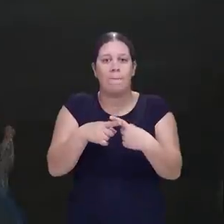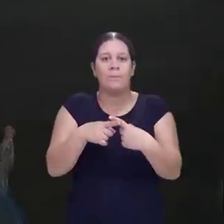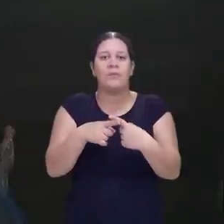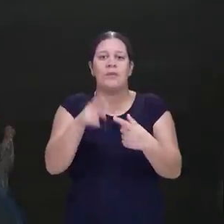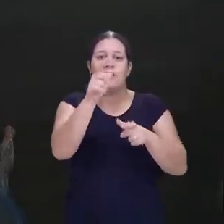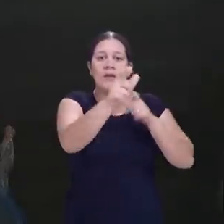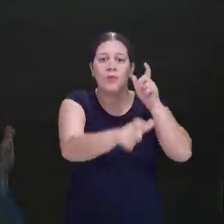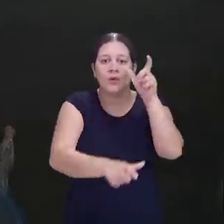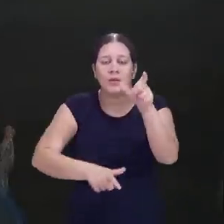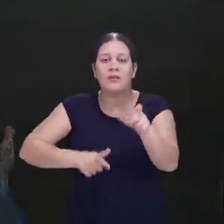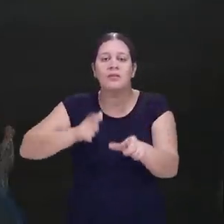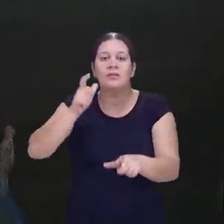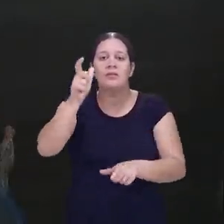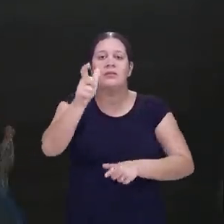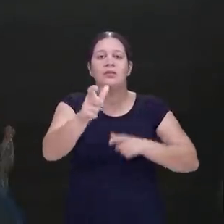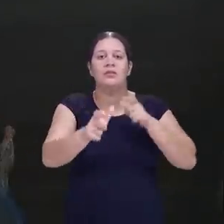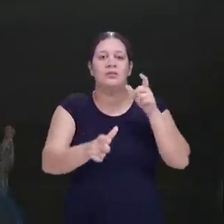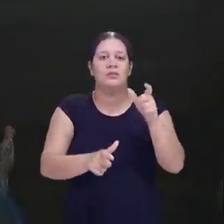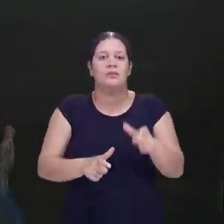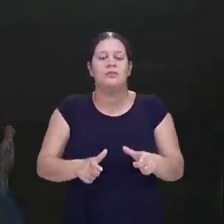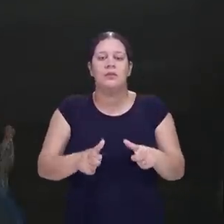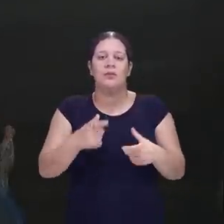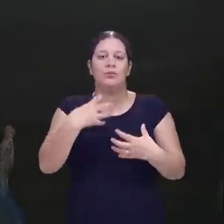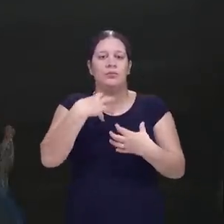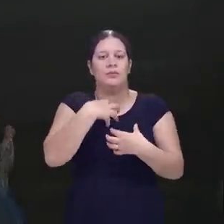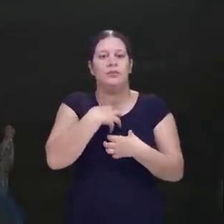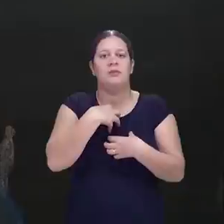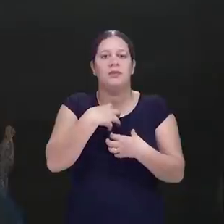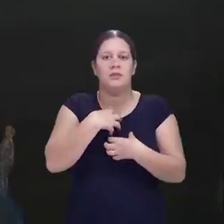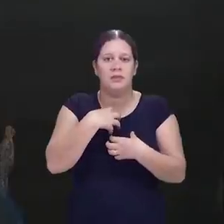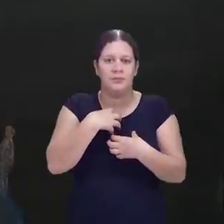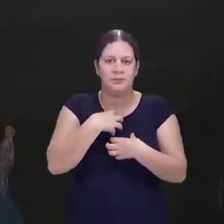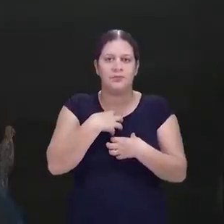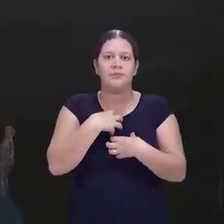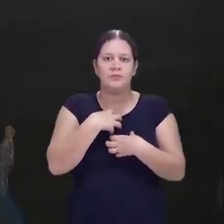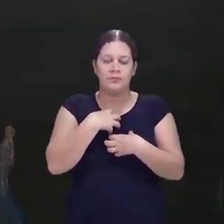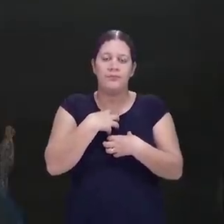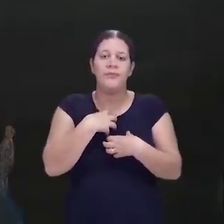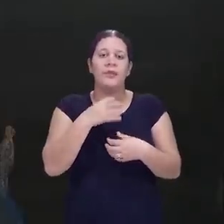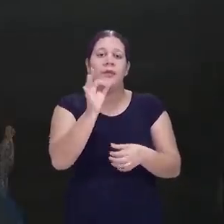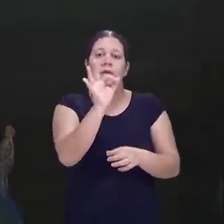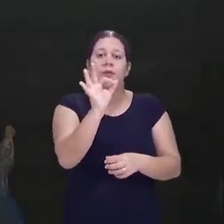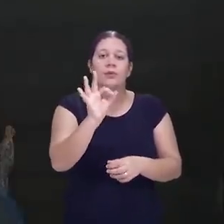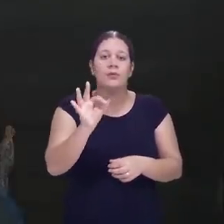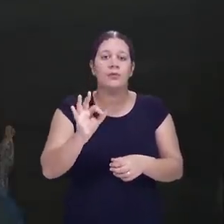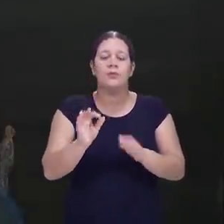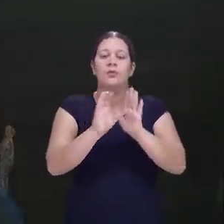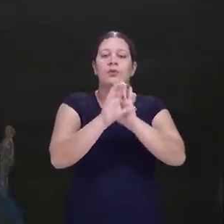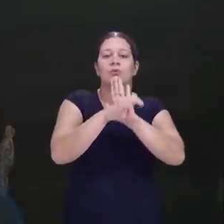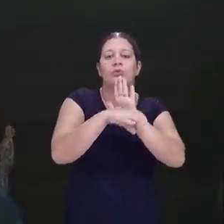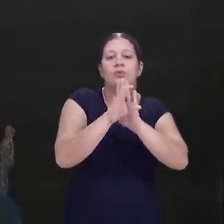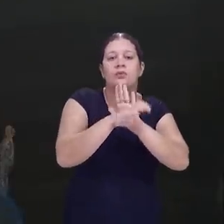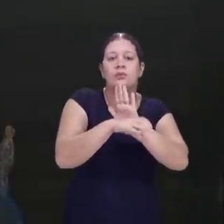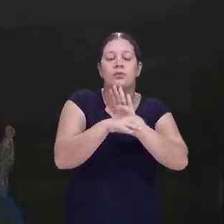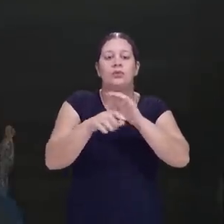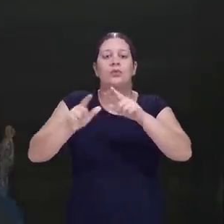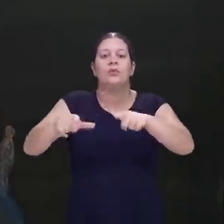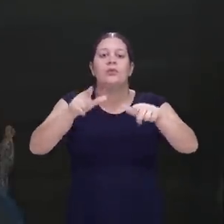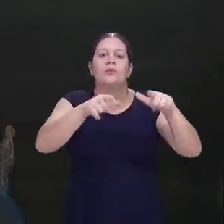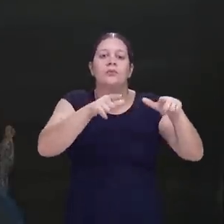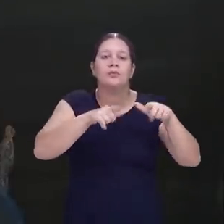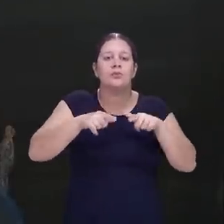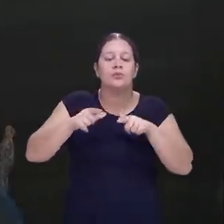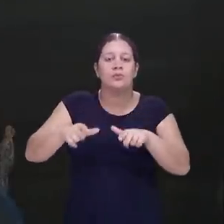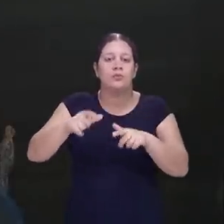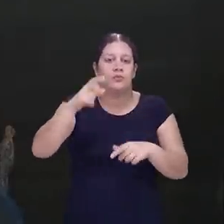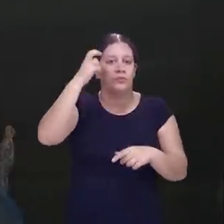árabe. É uma característica muito mais sentimental. Ele tem a ver não necessariamente com o conceito de